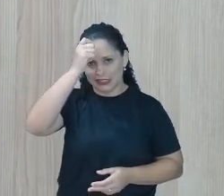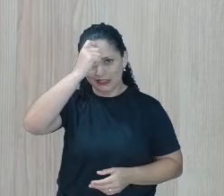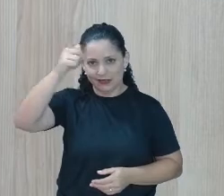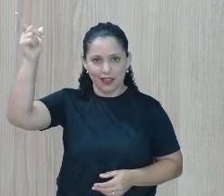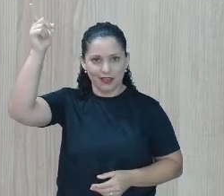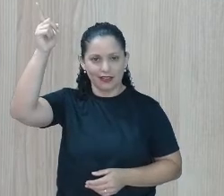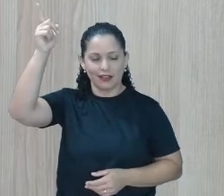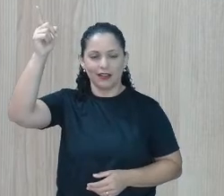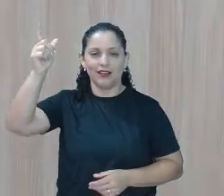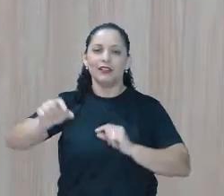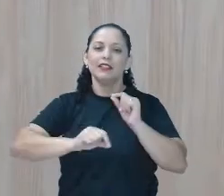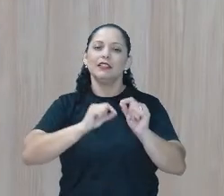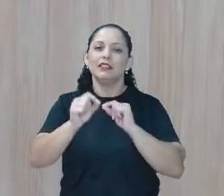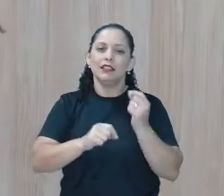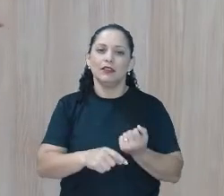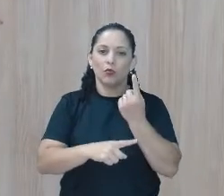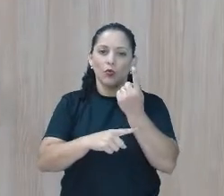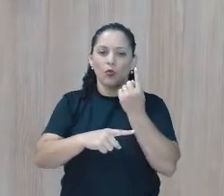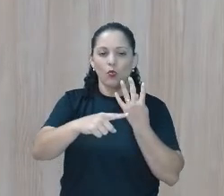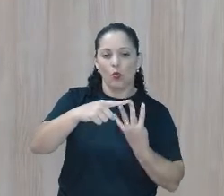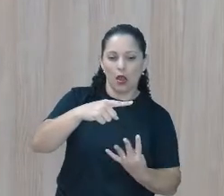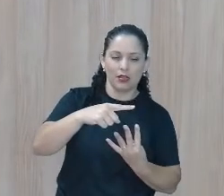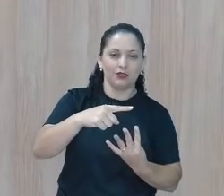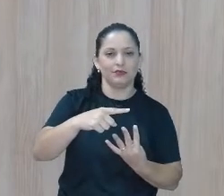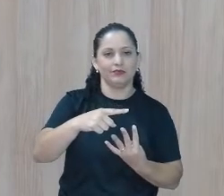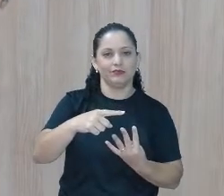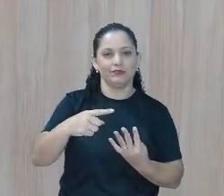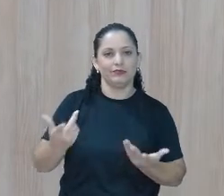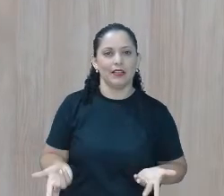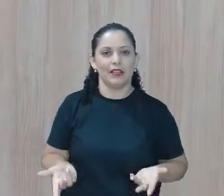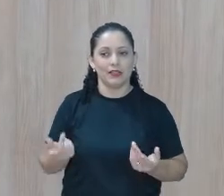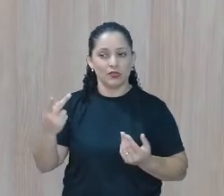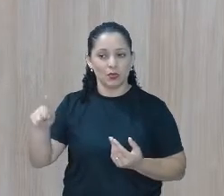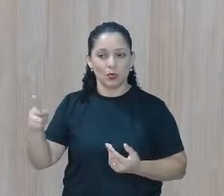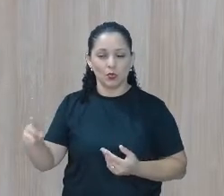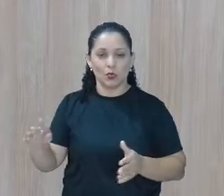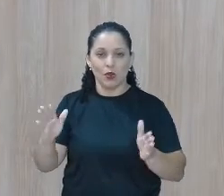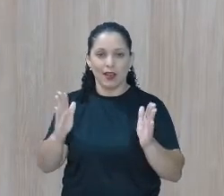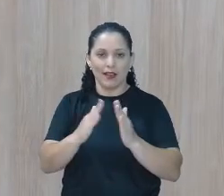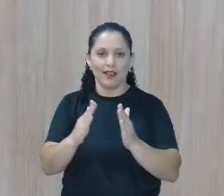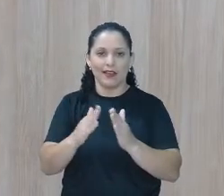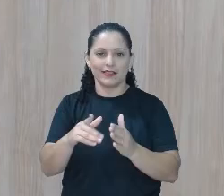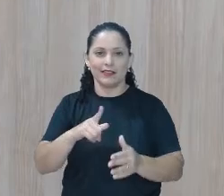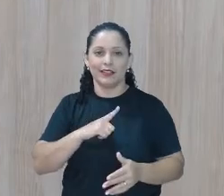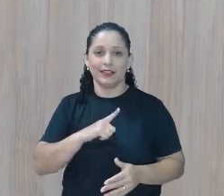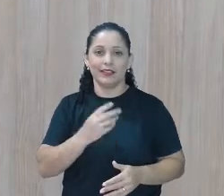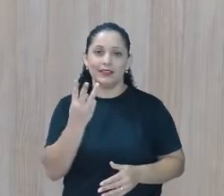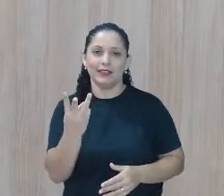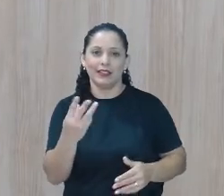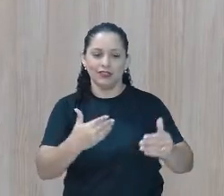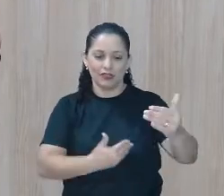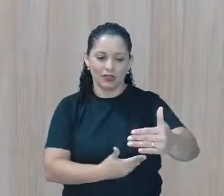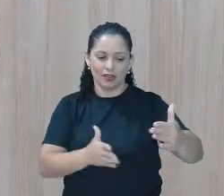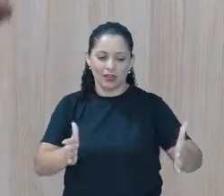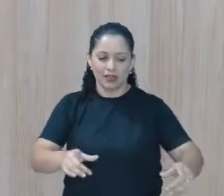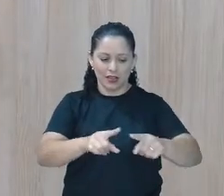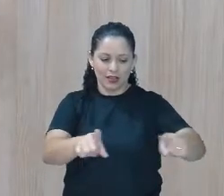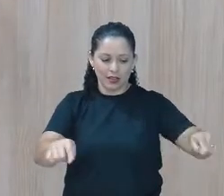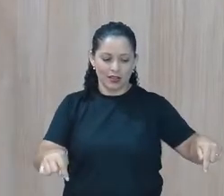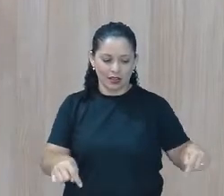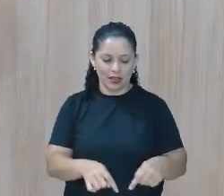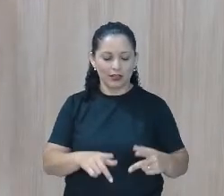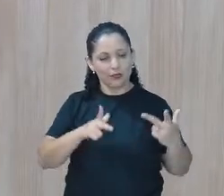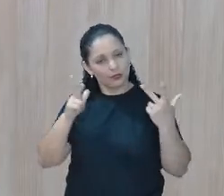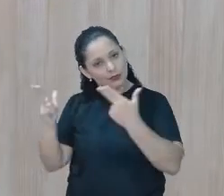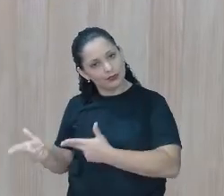ideia serve para 1/4 da sua casa. A sua casa tem quantos quartos? 3. 3 quartos. É a